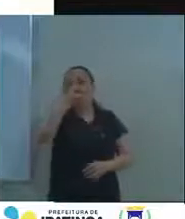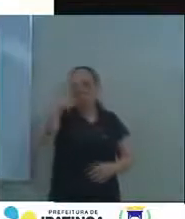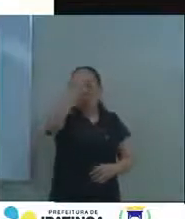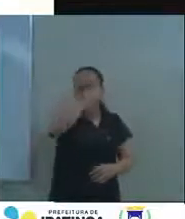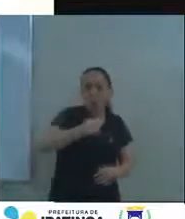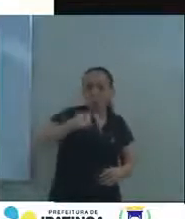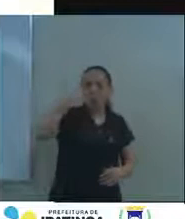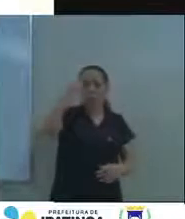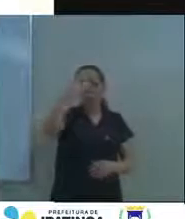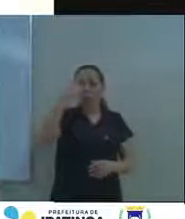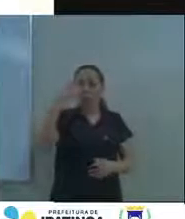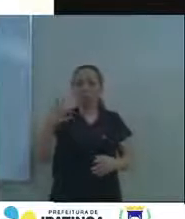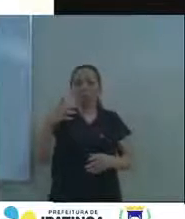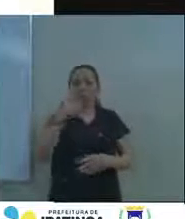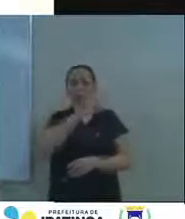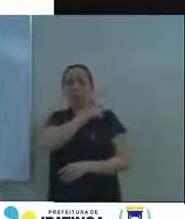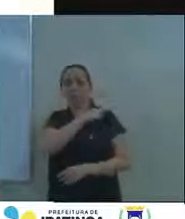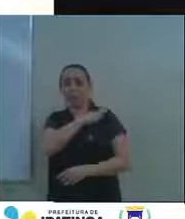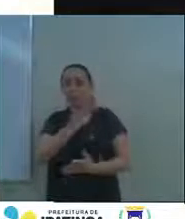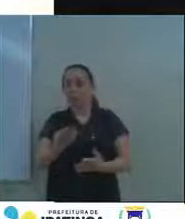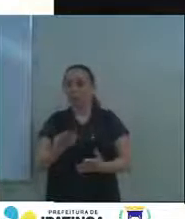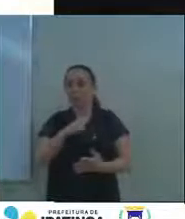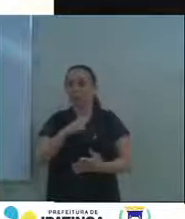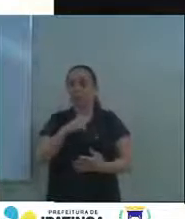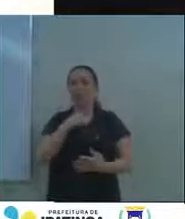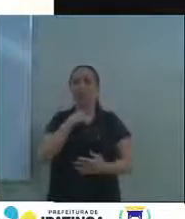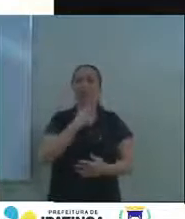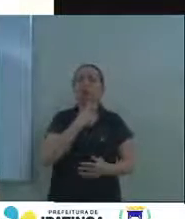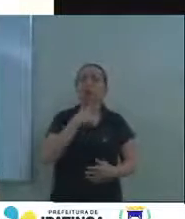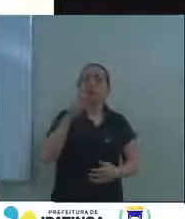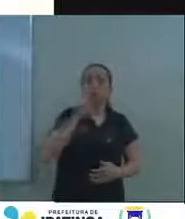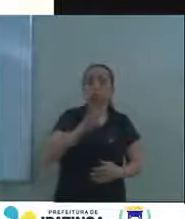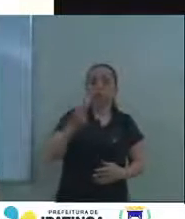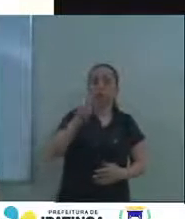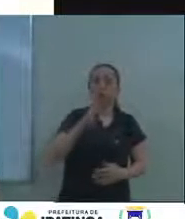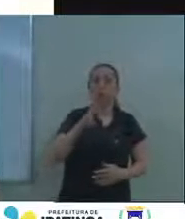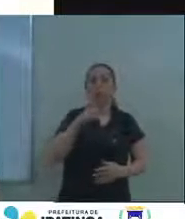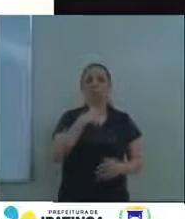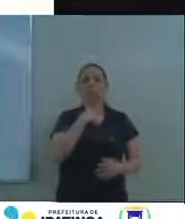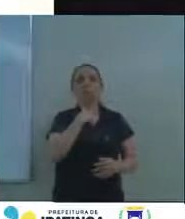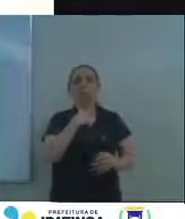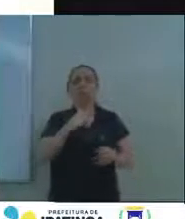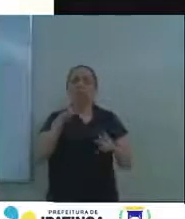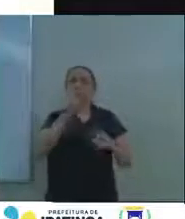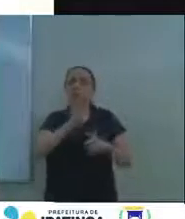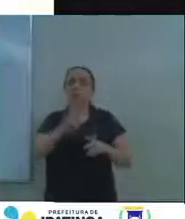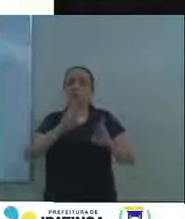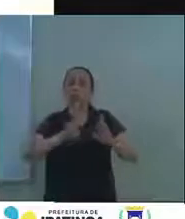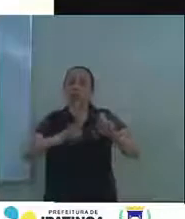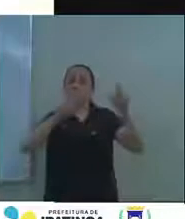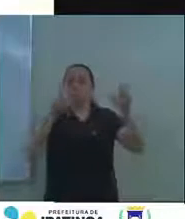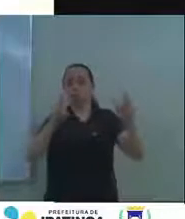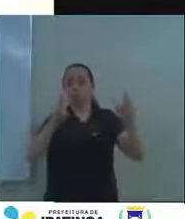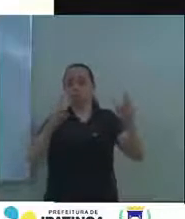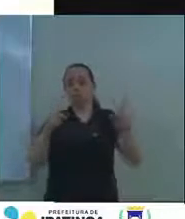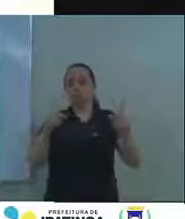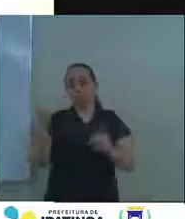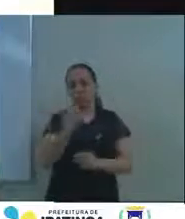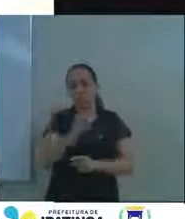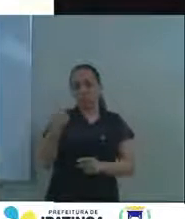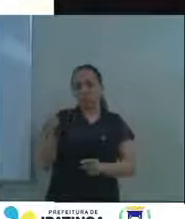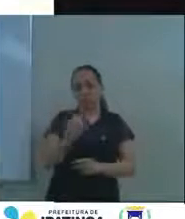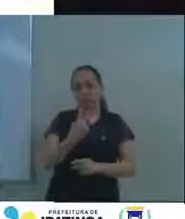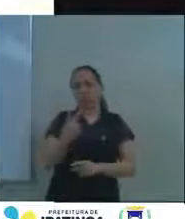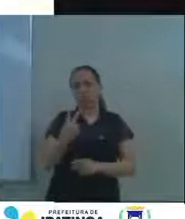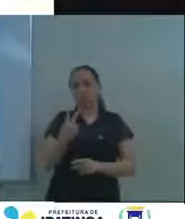ensino médio, a minha utilização de voz, ela é diferente, né? Então, por que que a